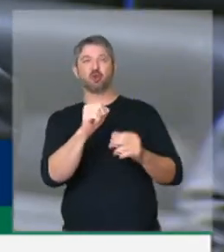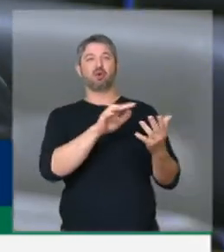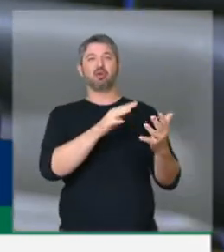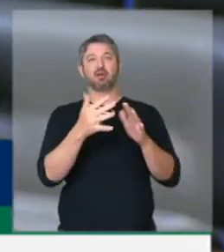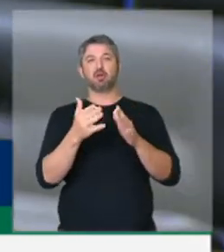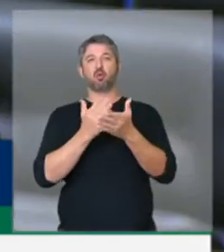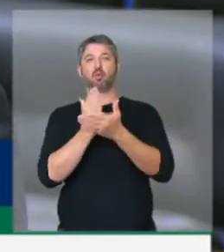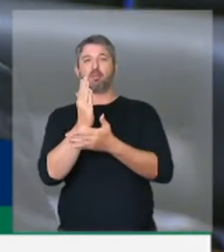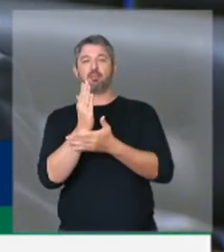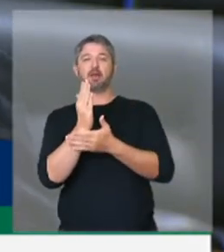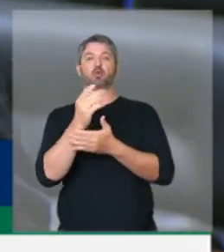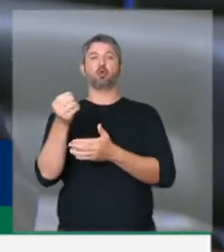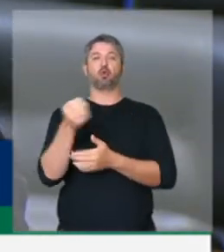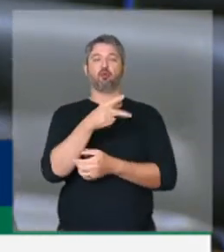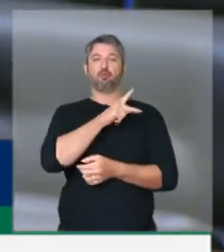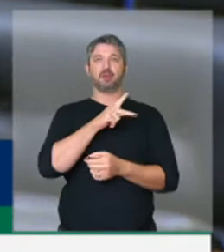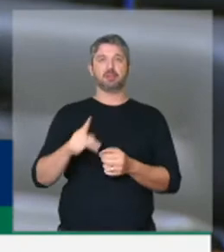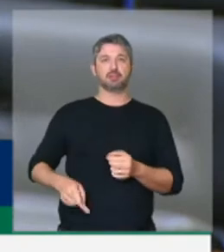2019,